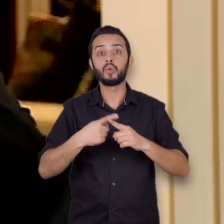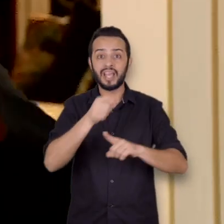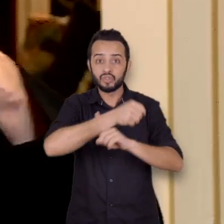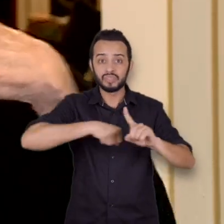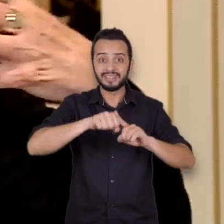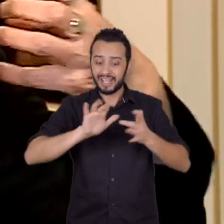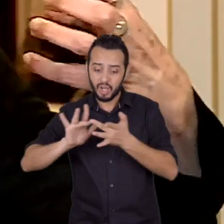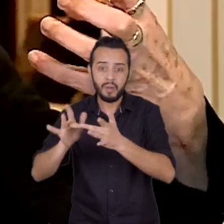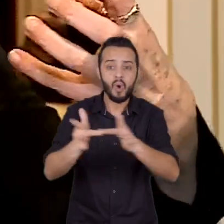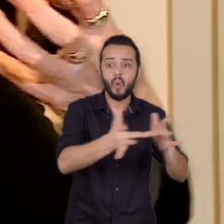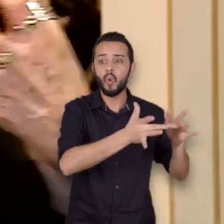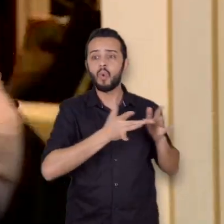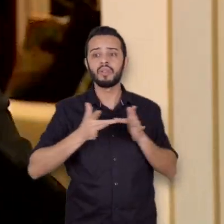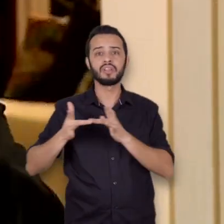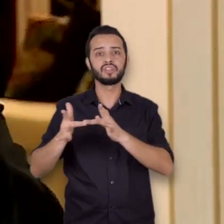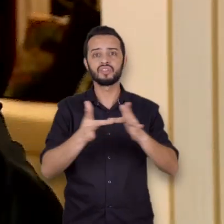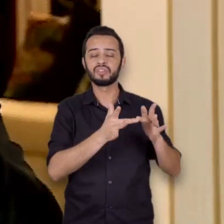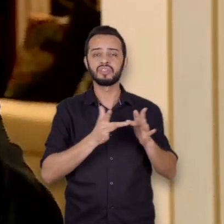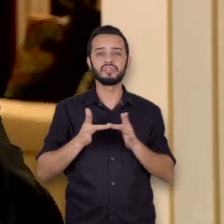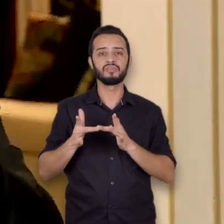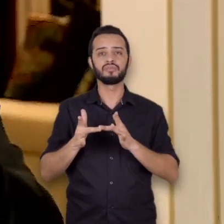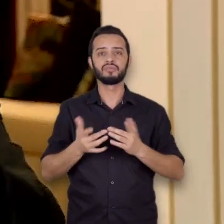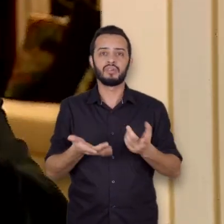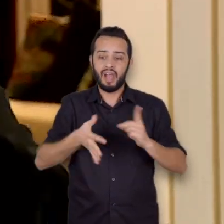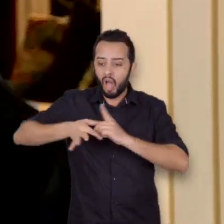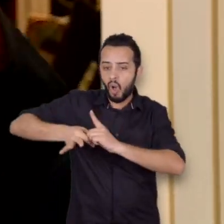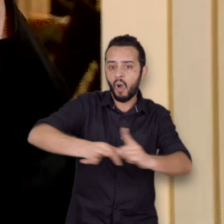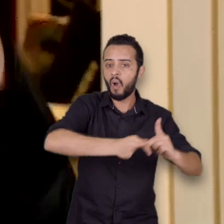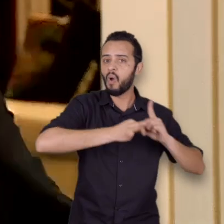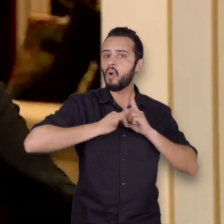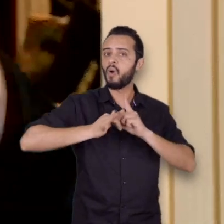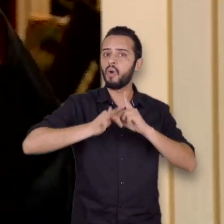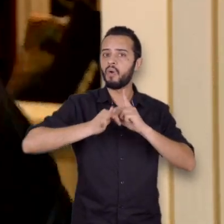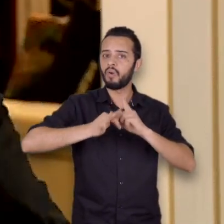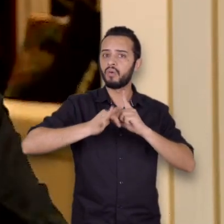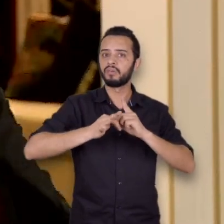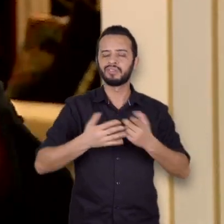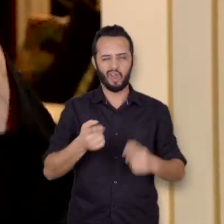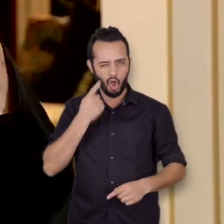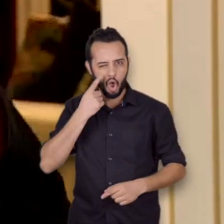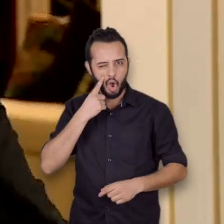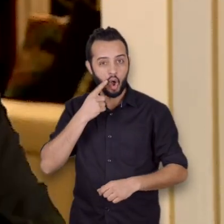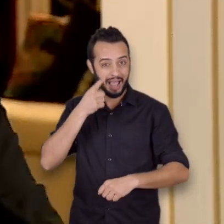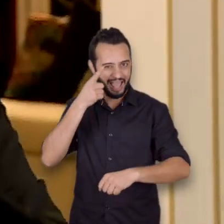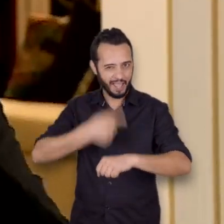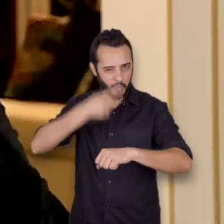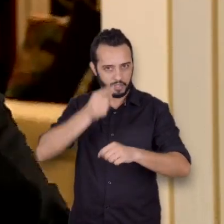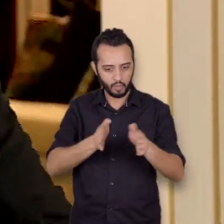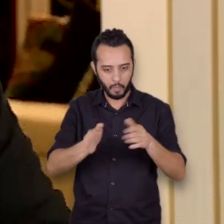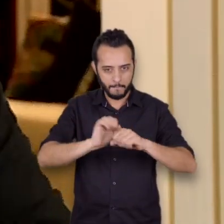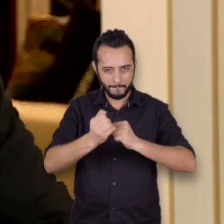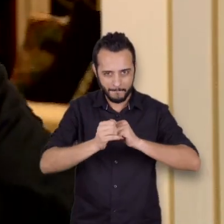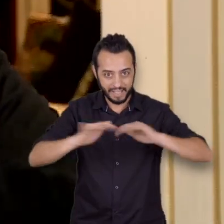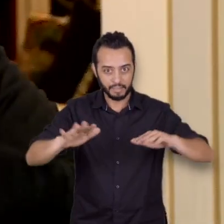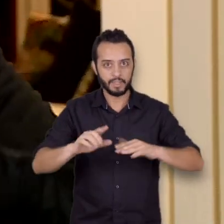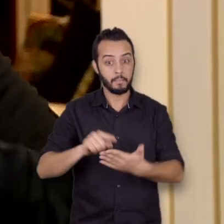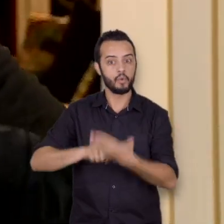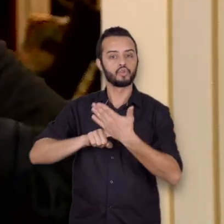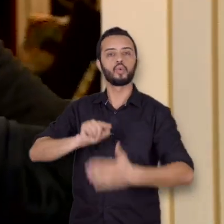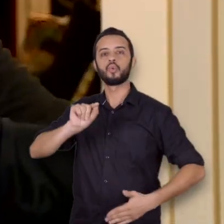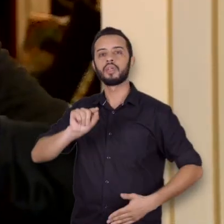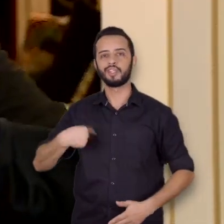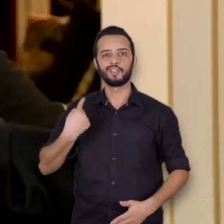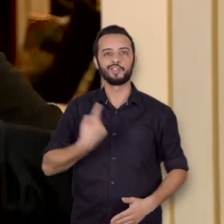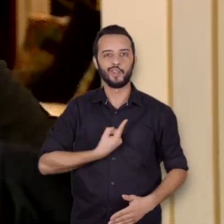parte de uma sociedade. E nada melhor do que essa pandemia para mostrar para a gente